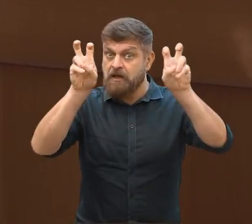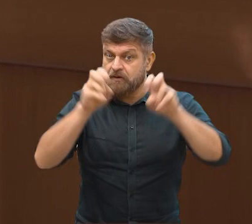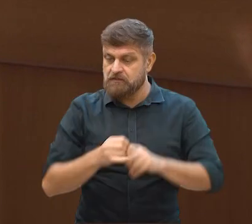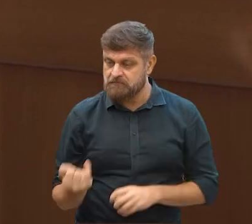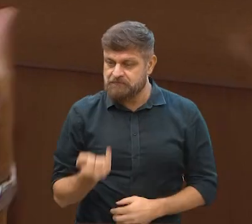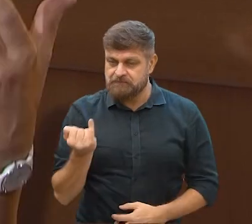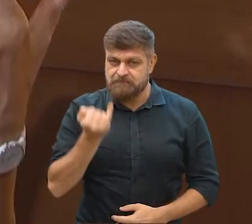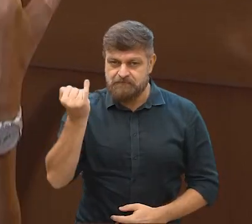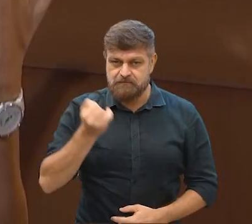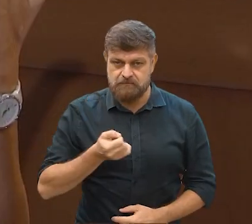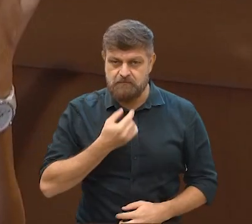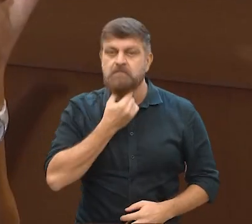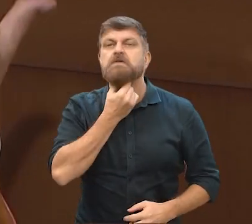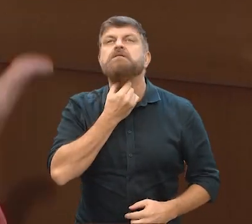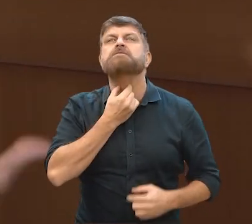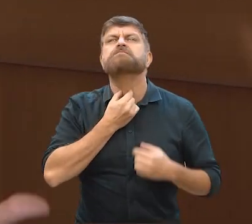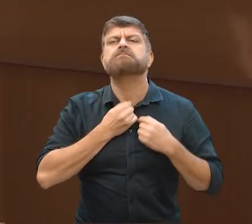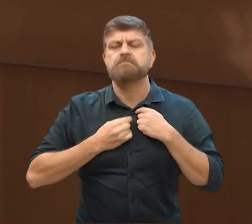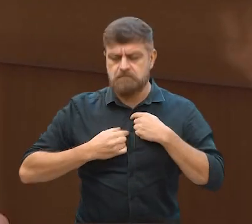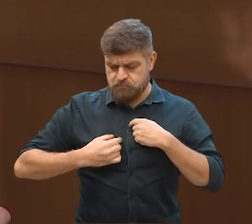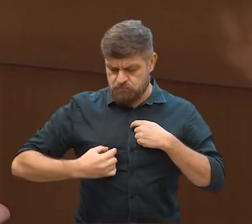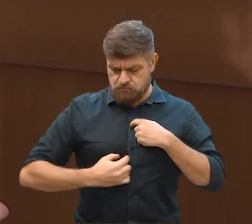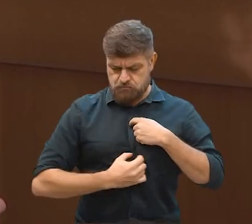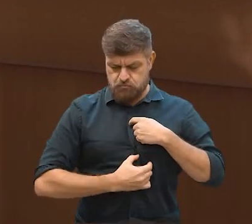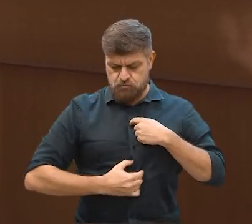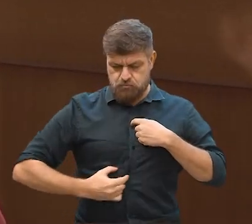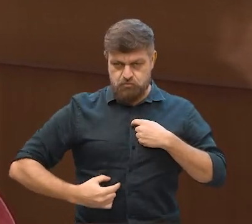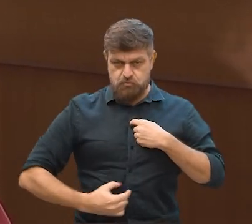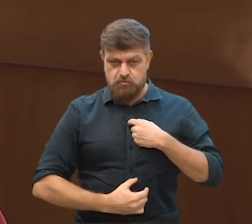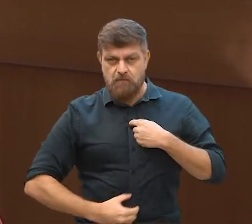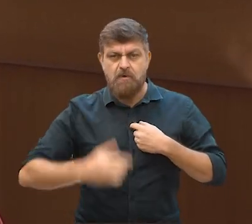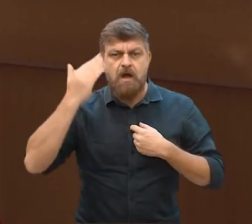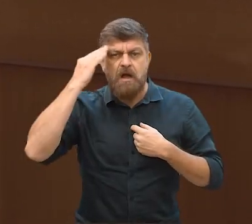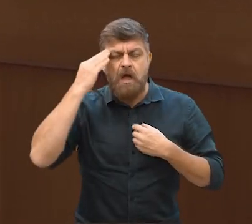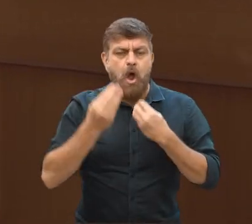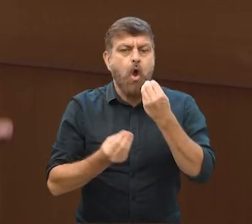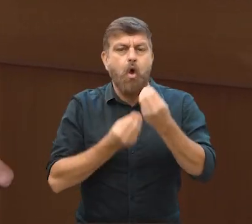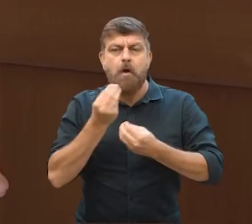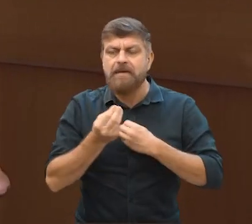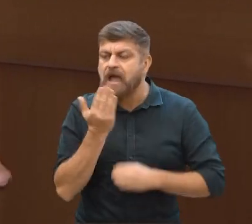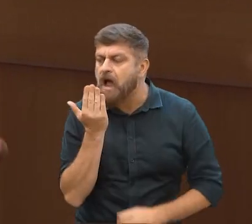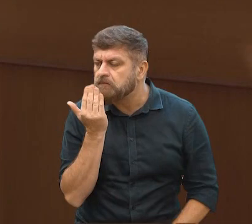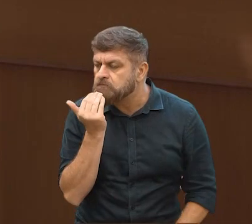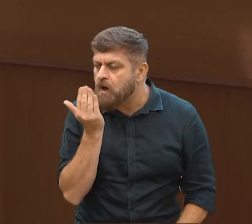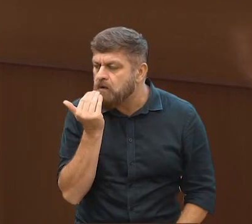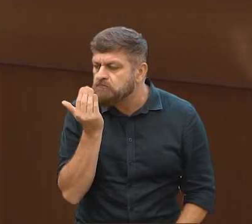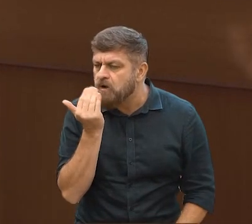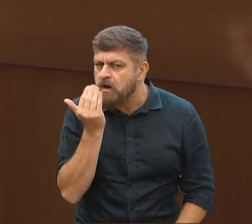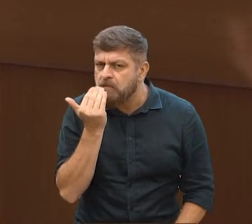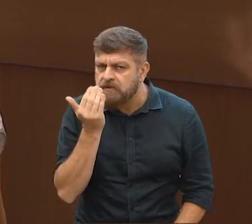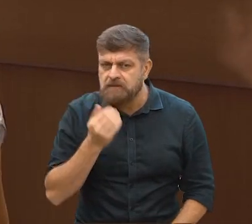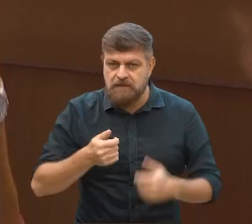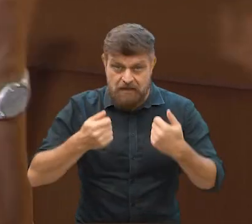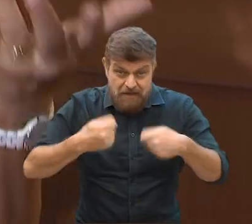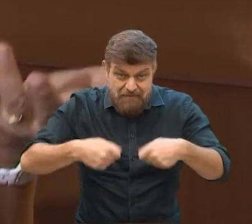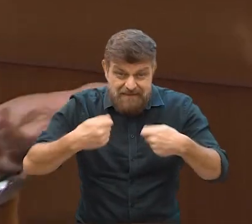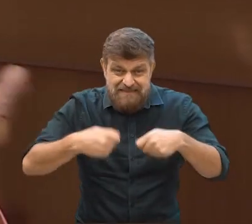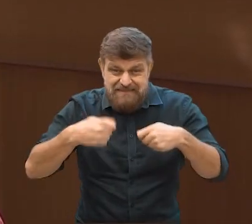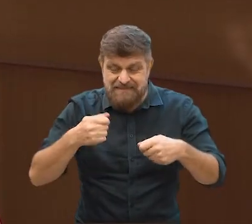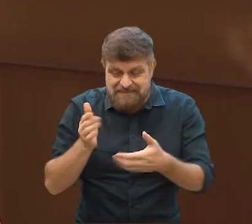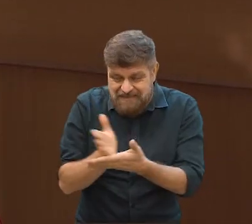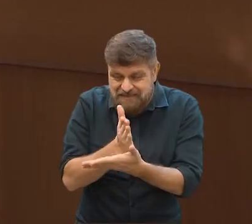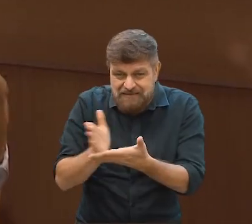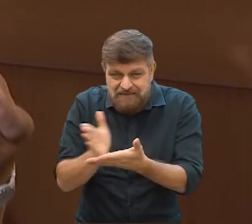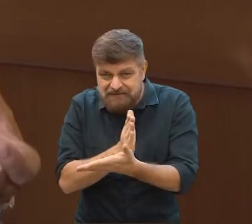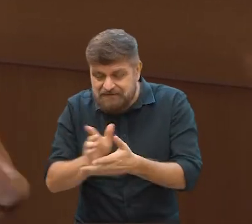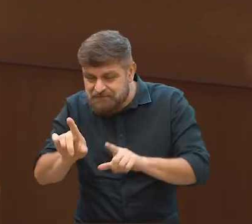muito sério, que é o nosso aparelho digestório. Você vai entender por que a comida, os alimentos